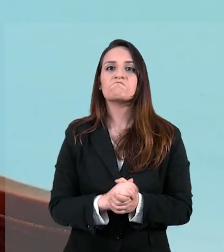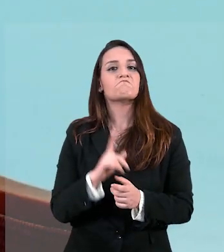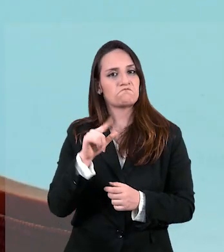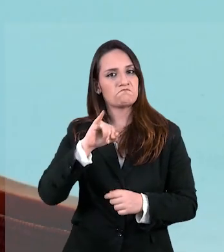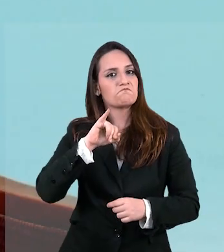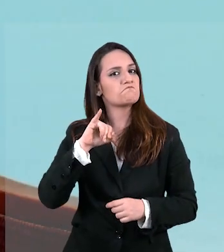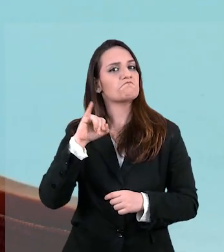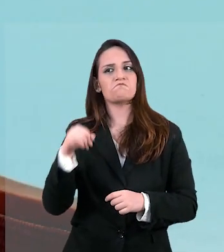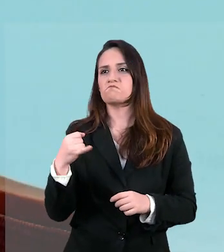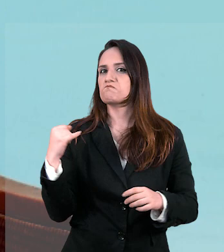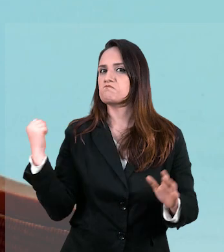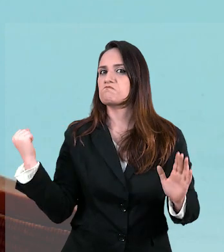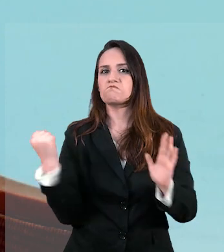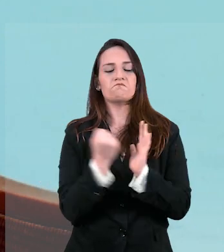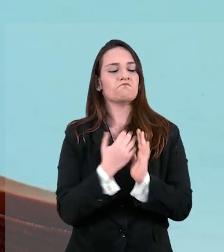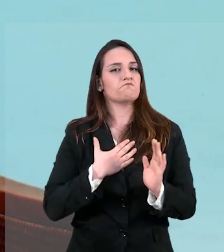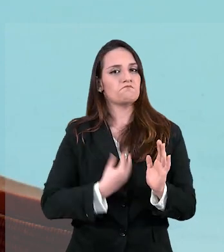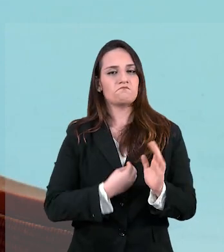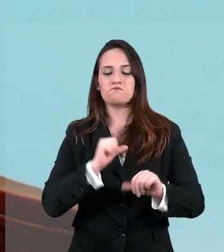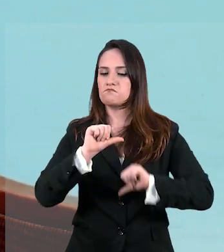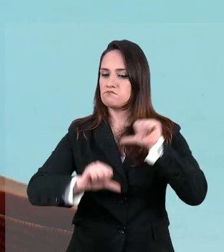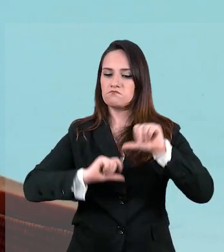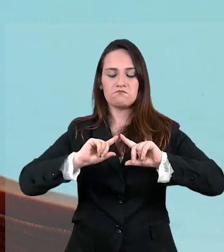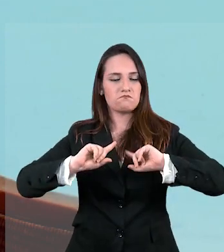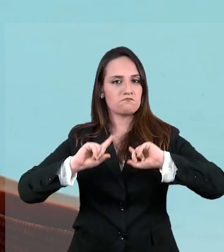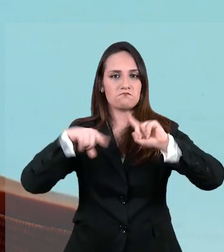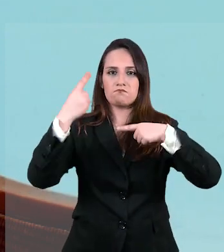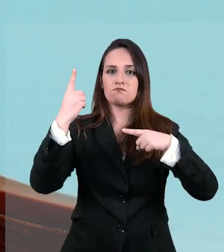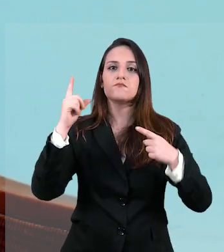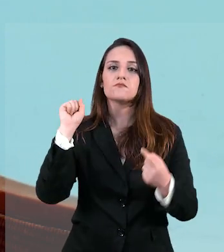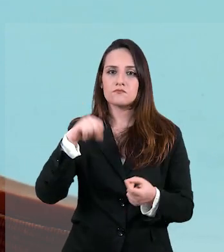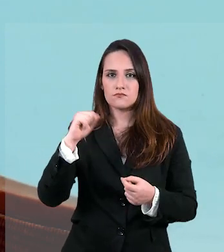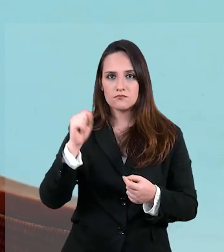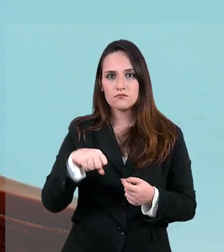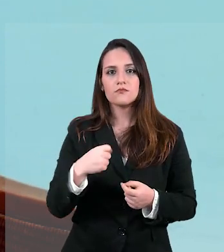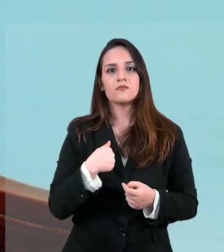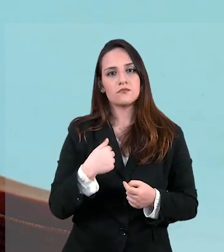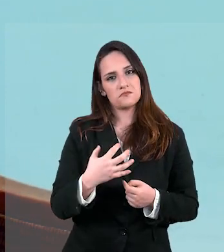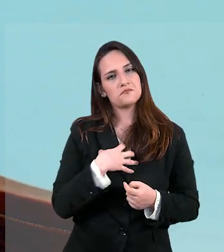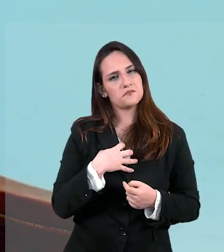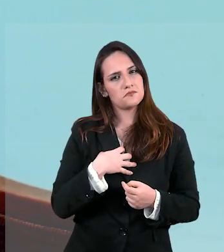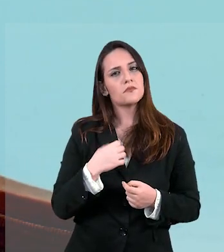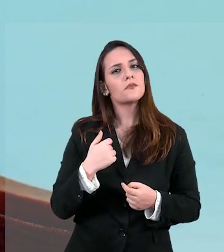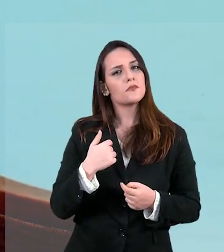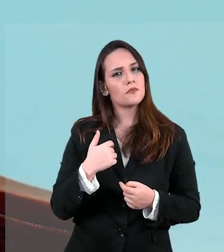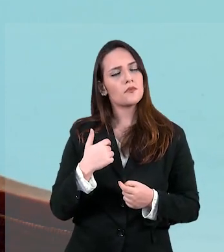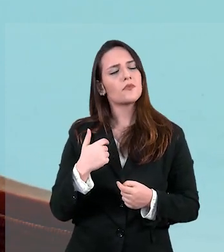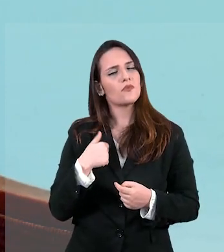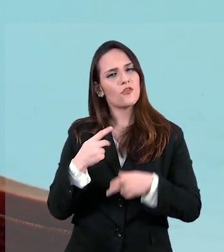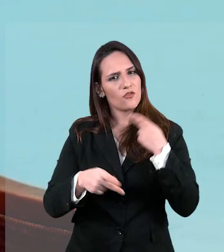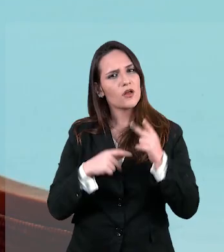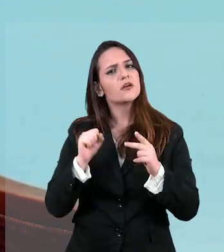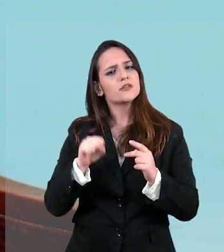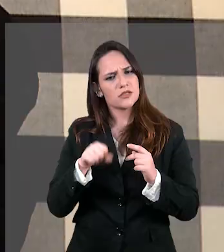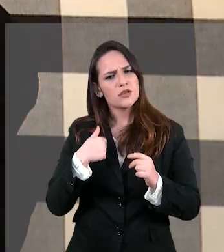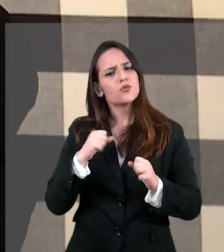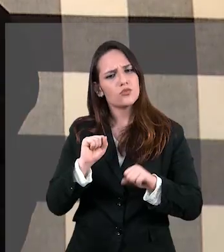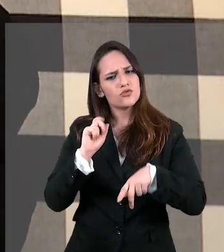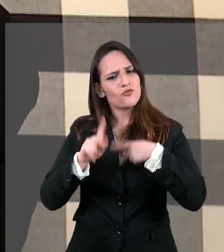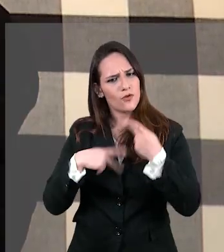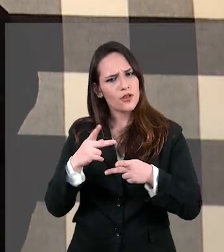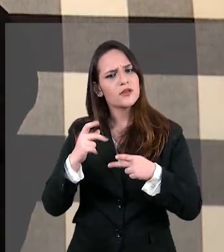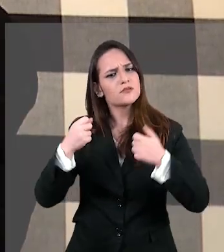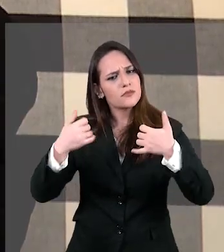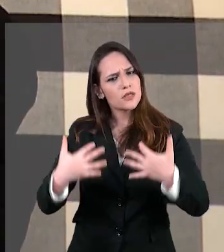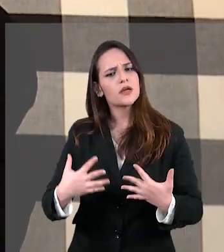Para mim foi uma oportunidade única, foi transformador. Eu digo que eu posso estar aqui hoje, eu